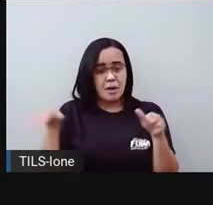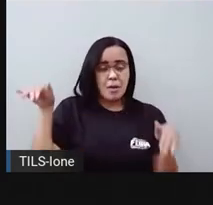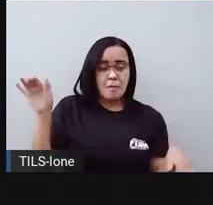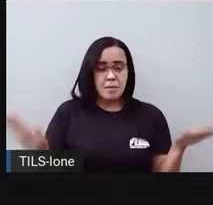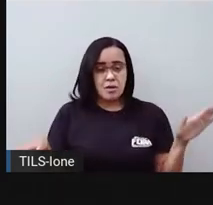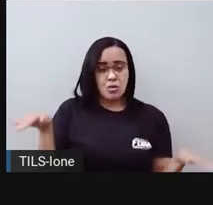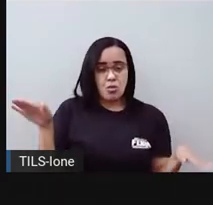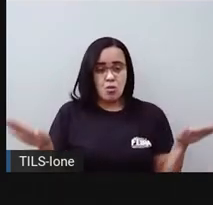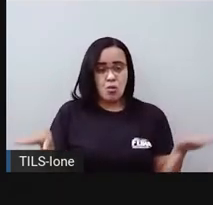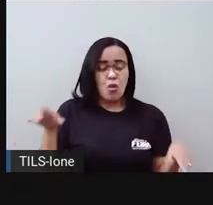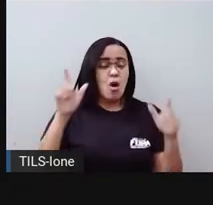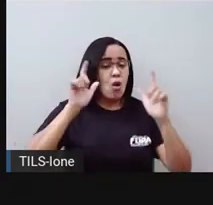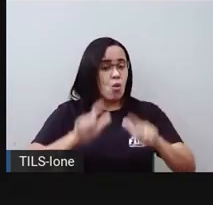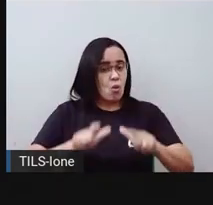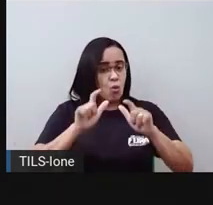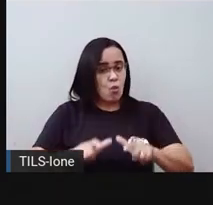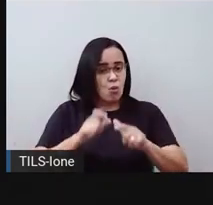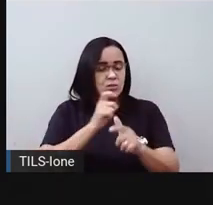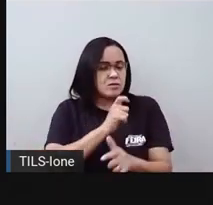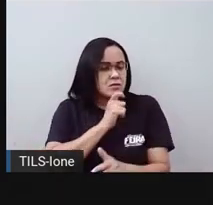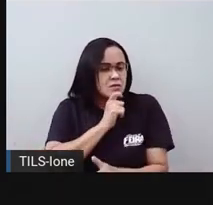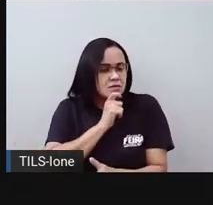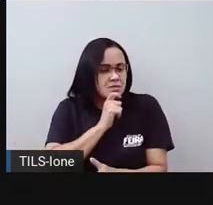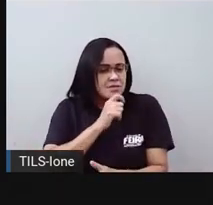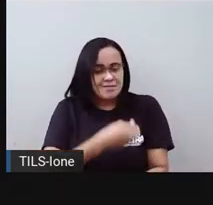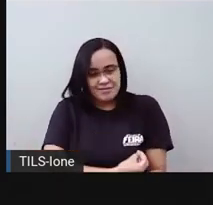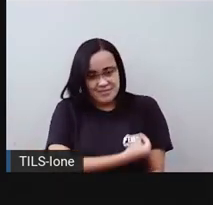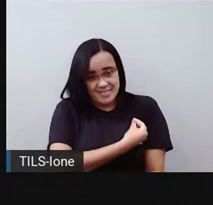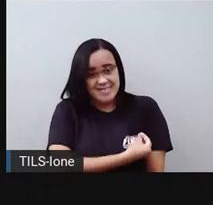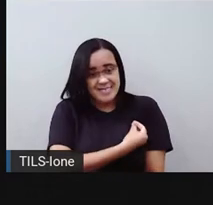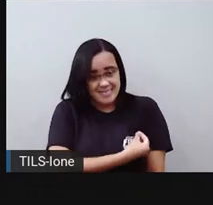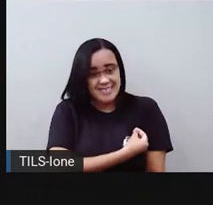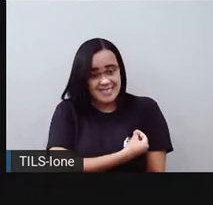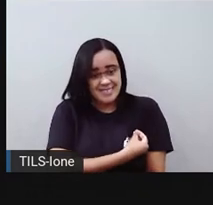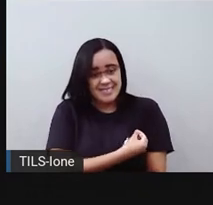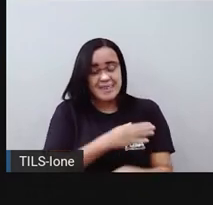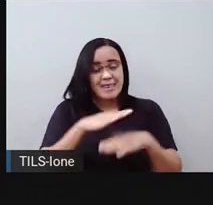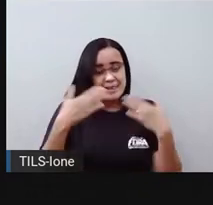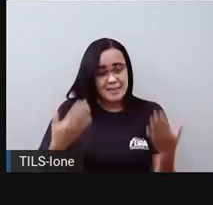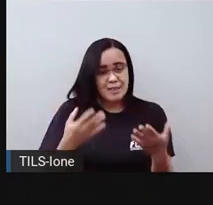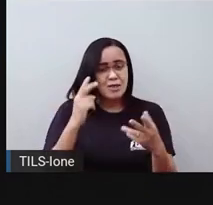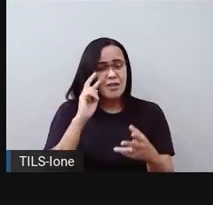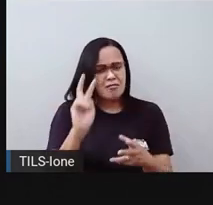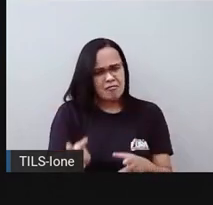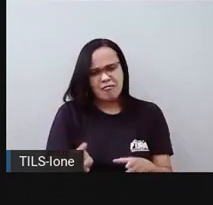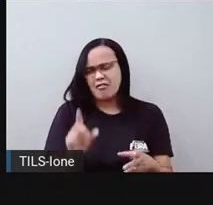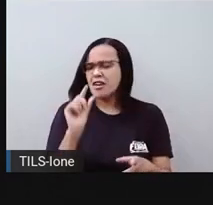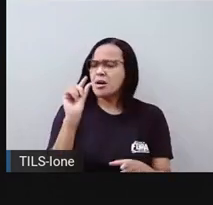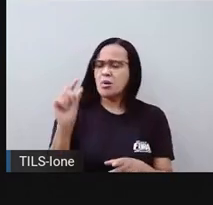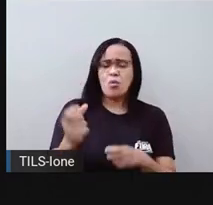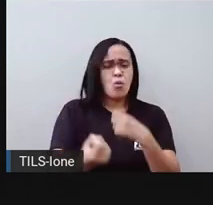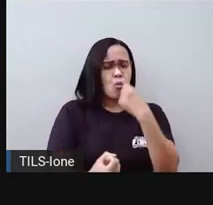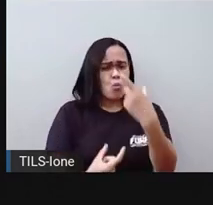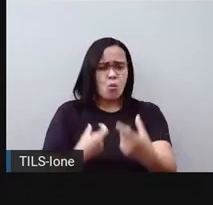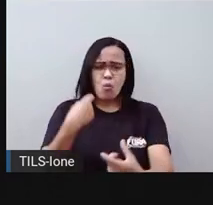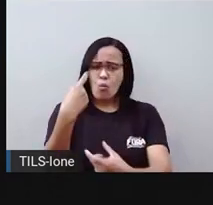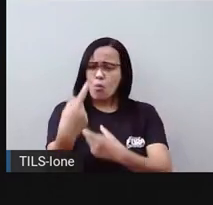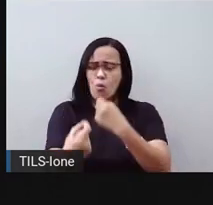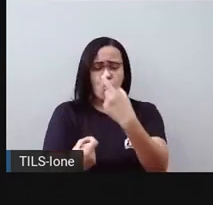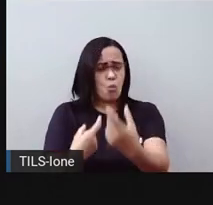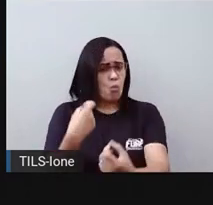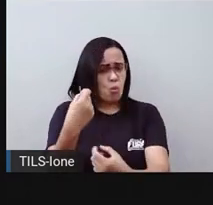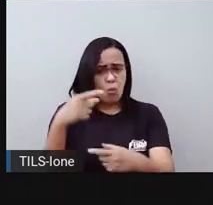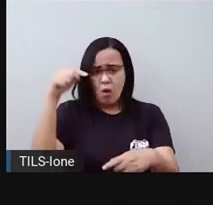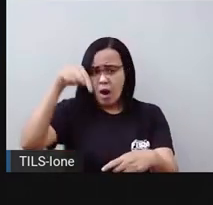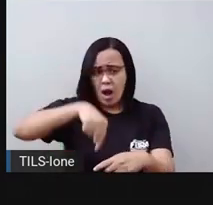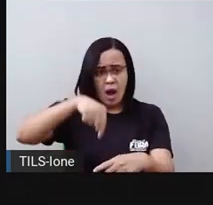sentir um friozinho assim, para poder morar. Então a gente vê pouco desses animais aqui no Brasil, principalmente aqui no